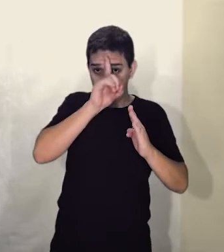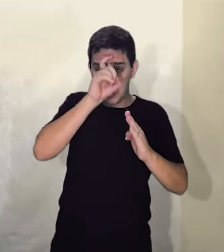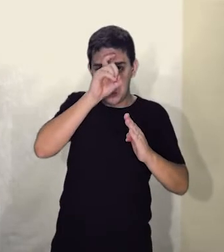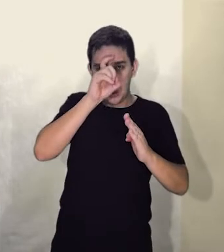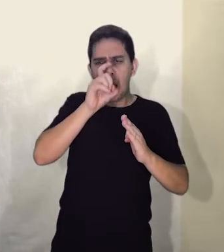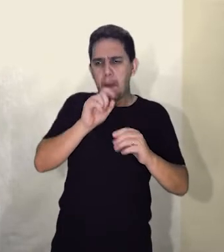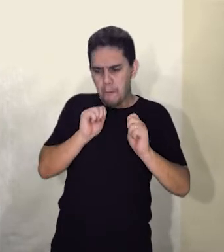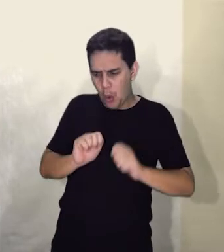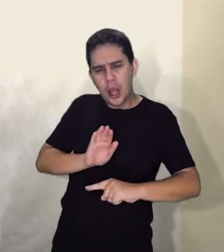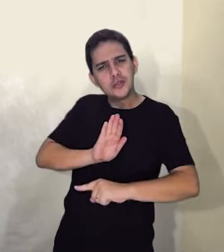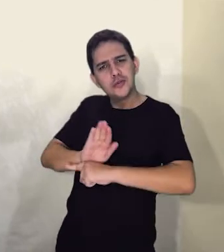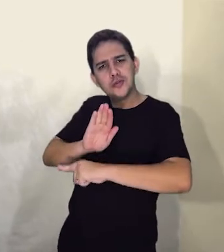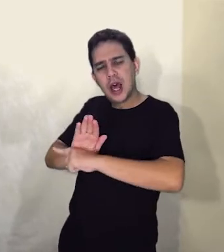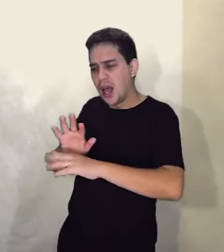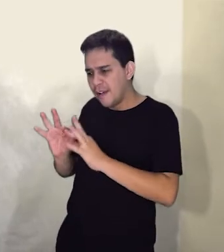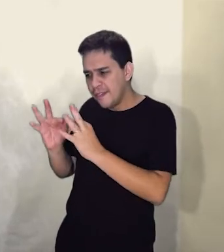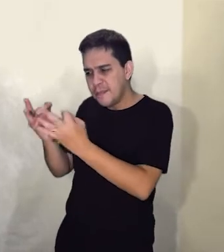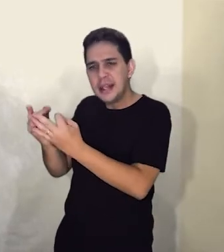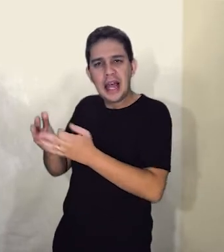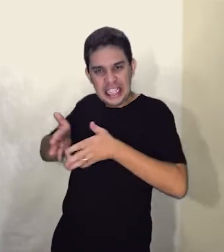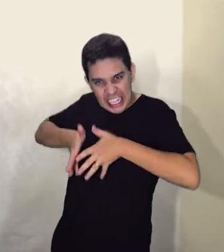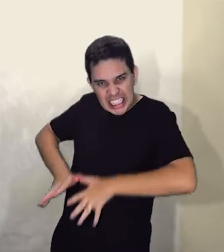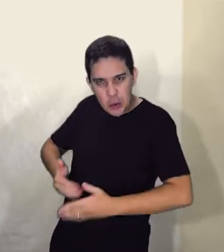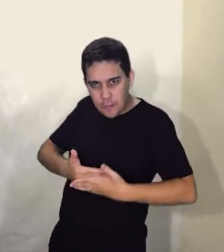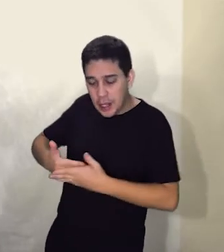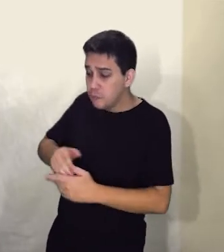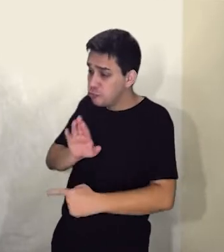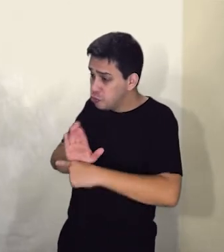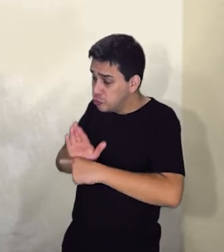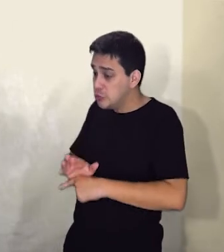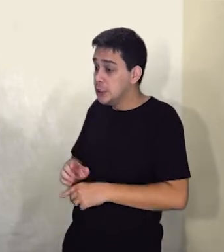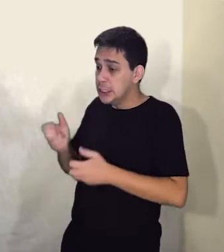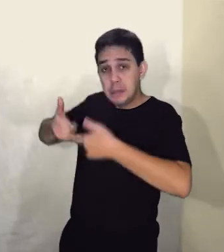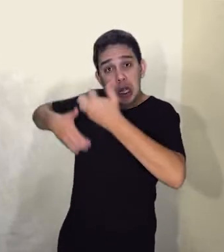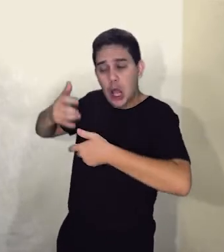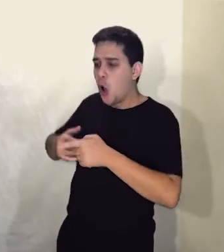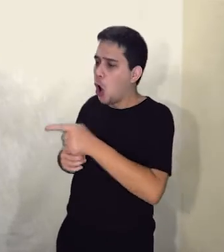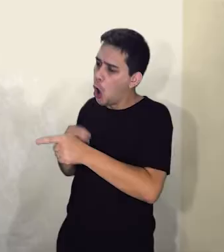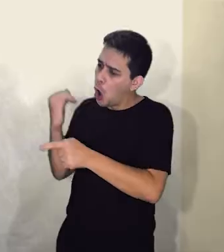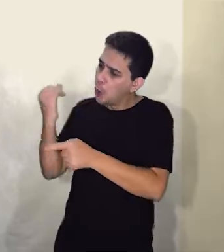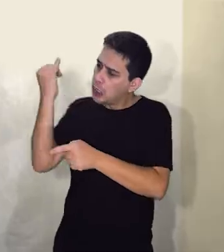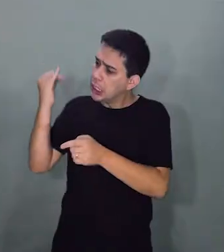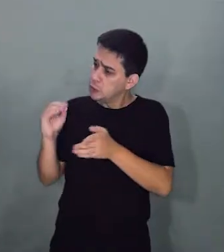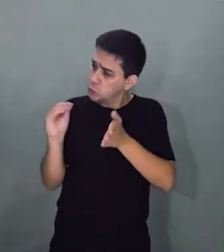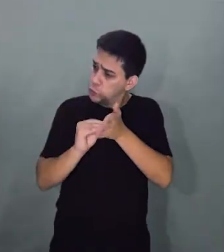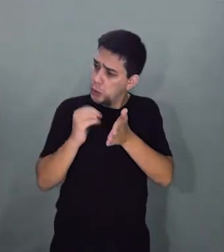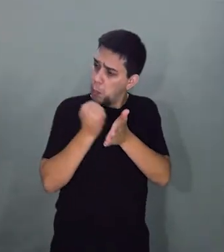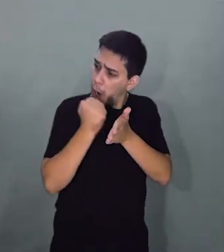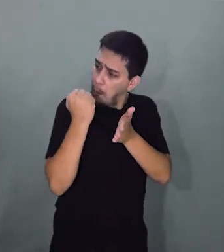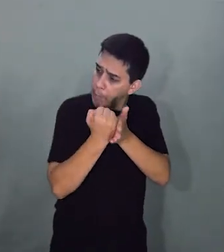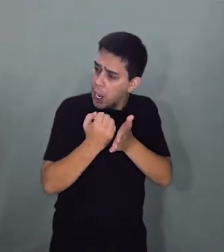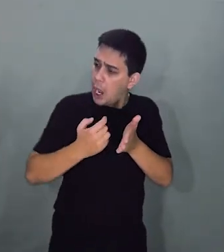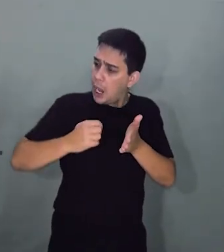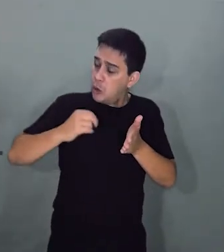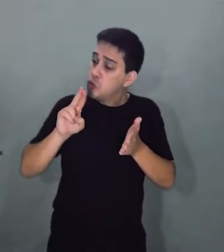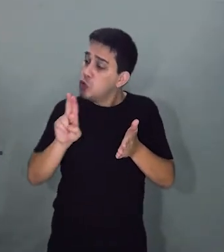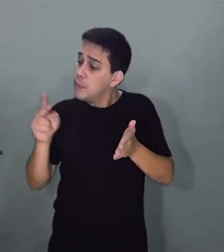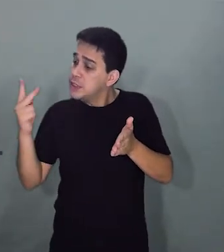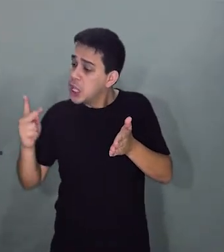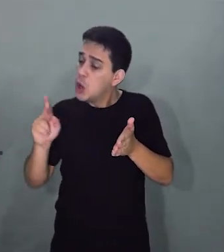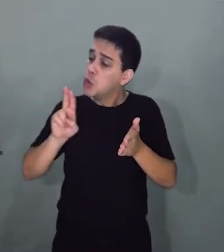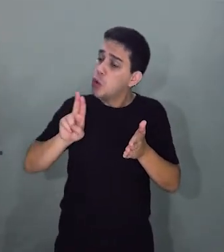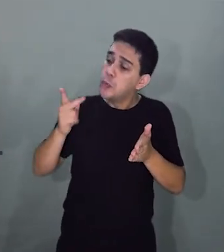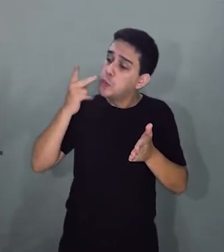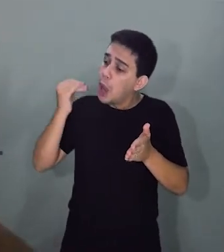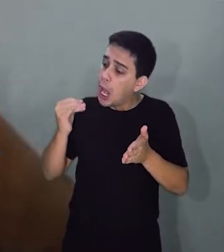suporte à família sobre a importância da documentação básica e do registro do nome do pai. Mas um aspecto que a gente